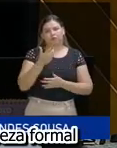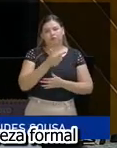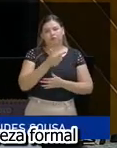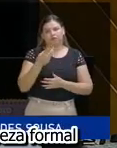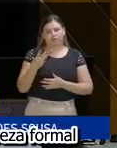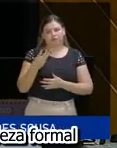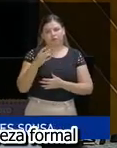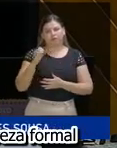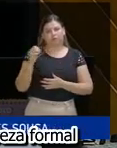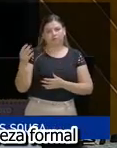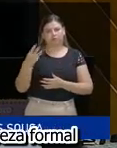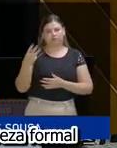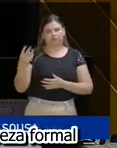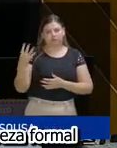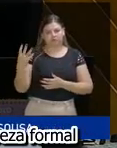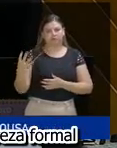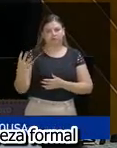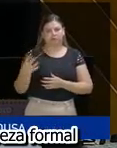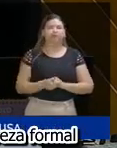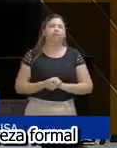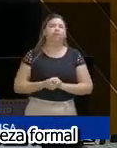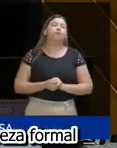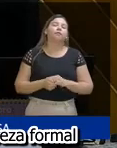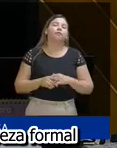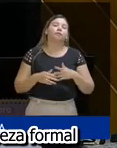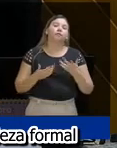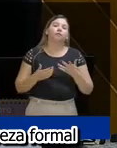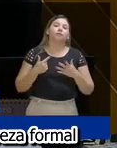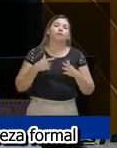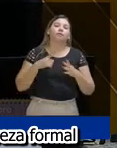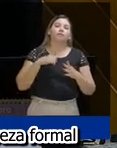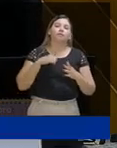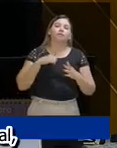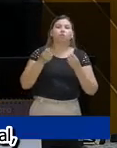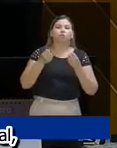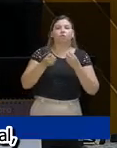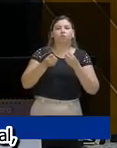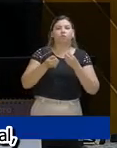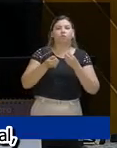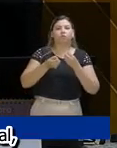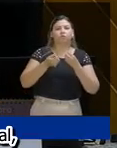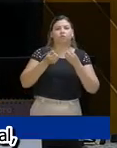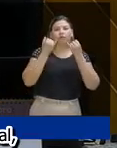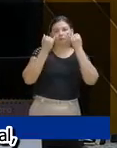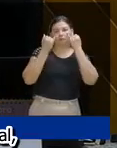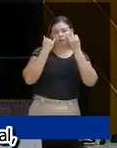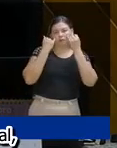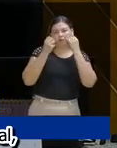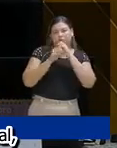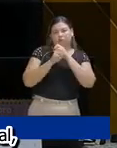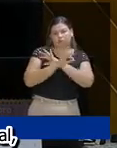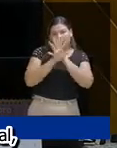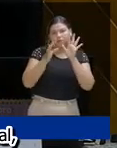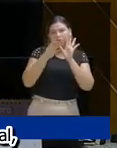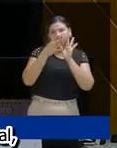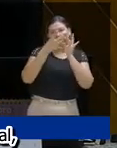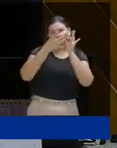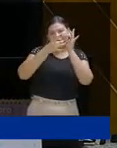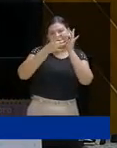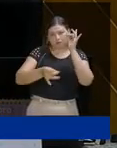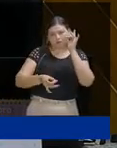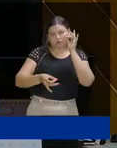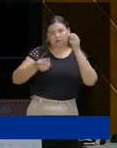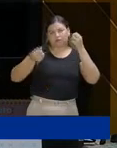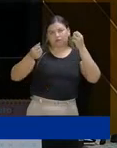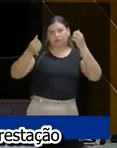exposto, Excelência, tendo as impropriedades apontadas de natureza formal e de valor irrelevante no conjunto da análise